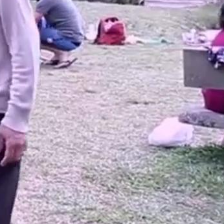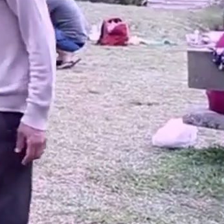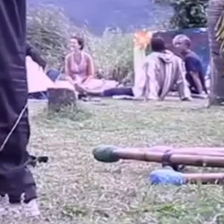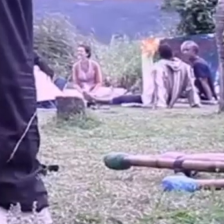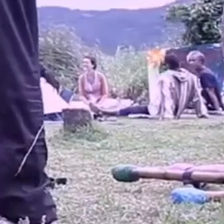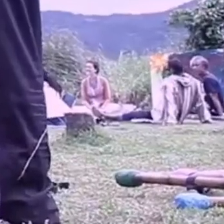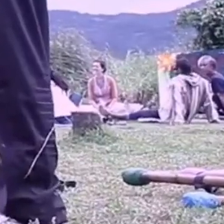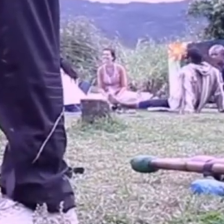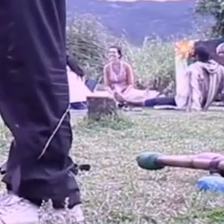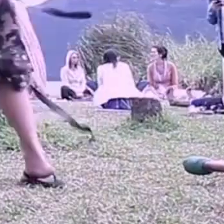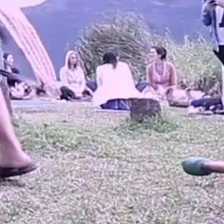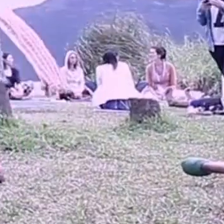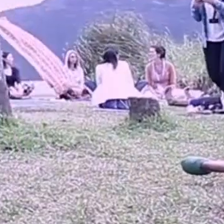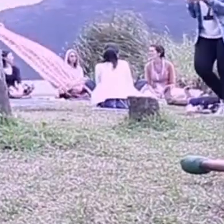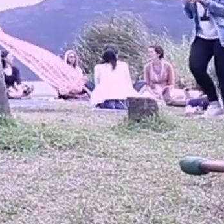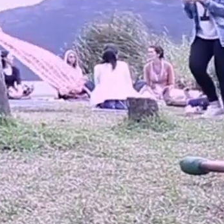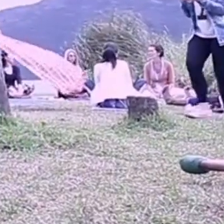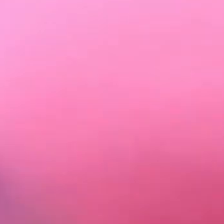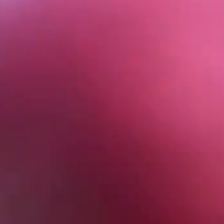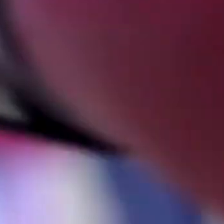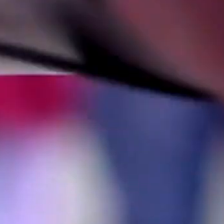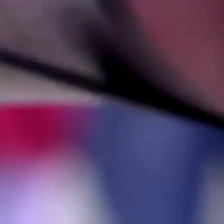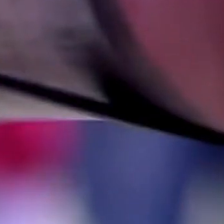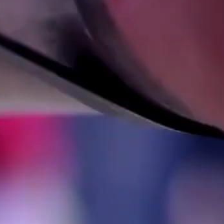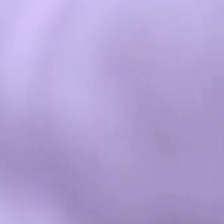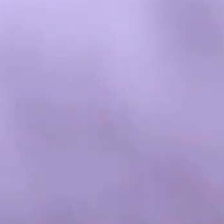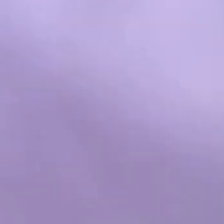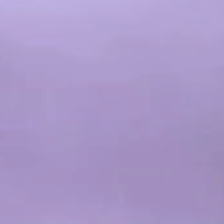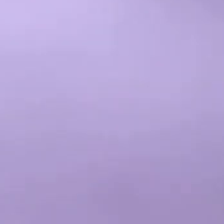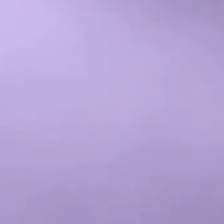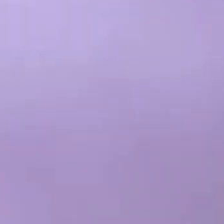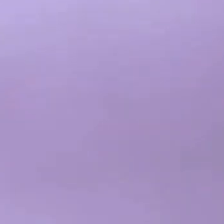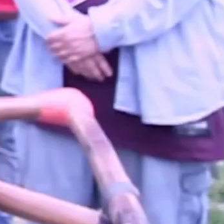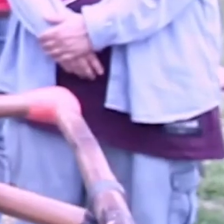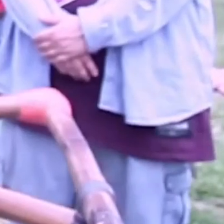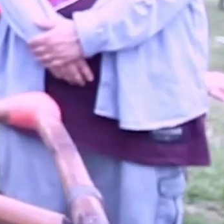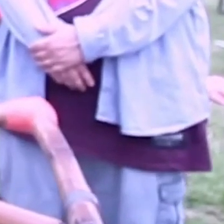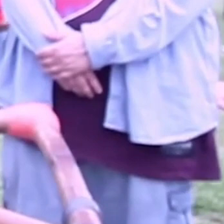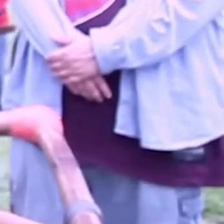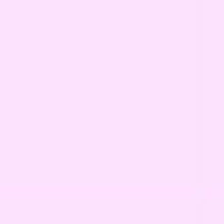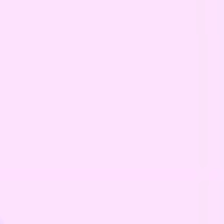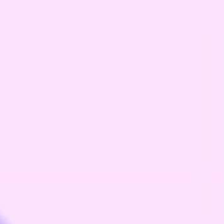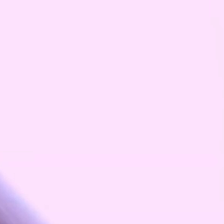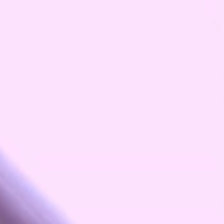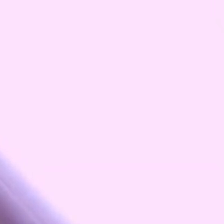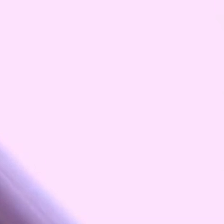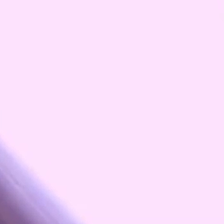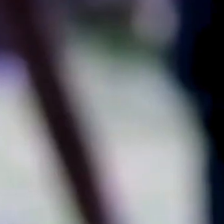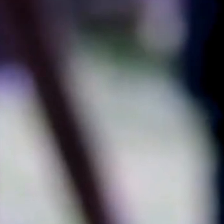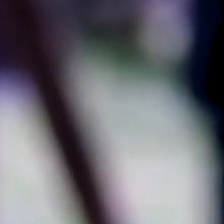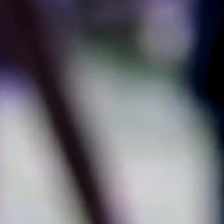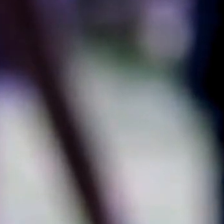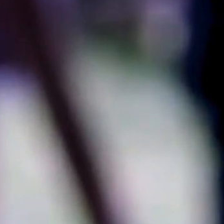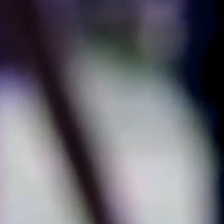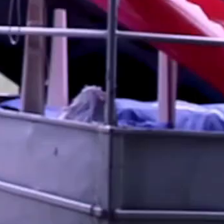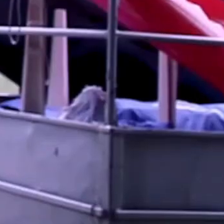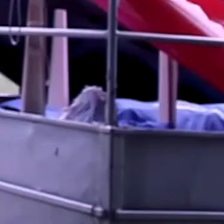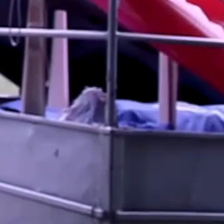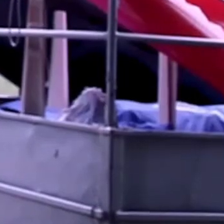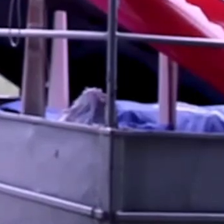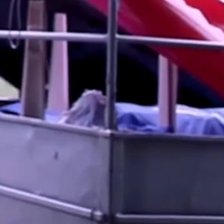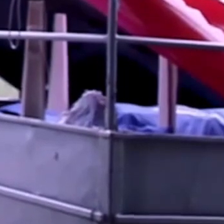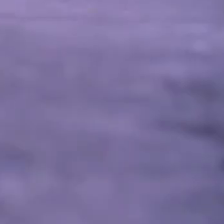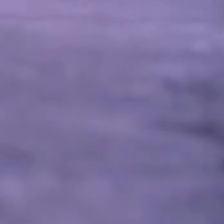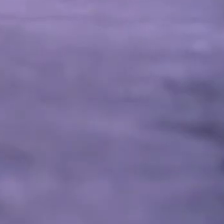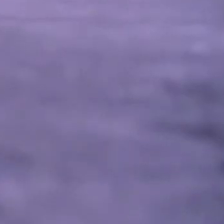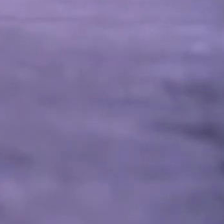a copa do coqueiro, açaí, abacateiro, cajueiro e maracujá.